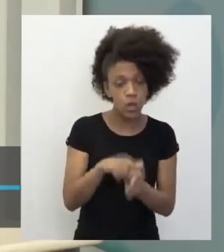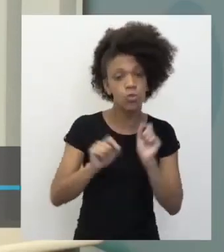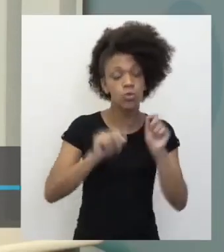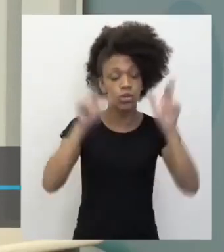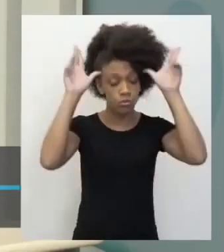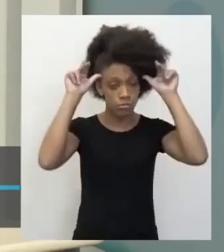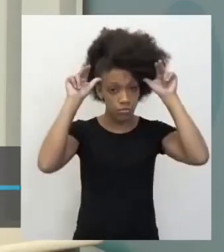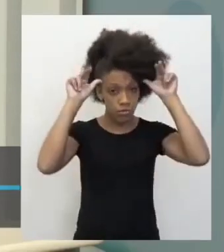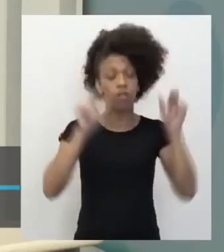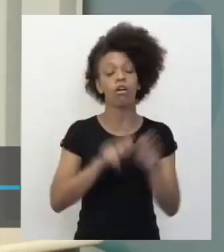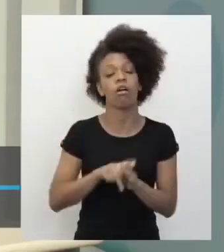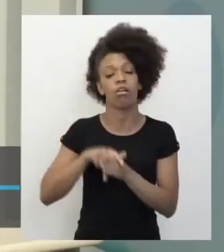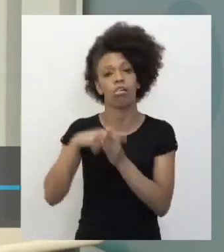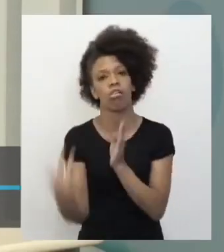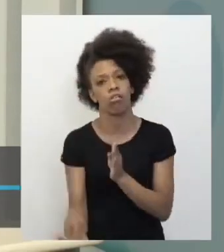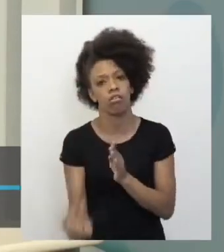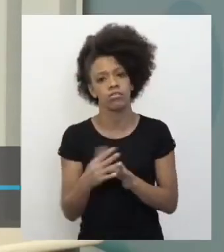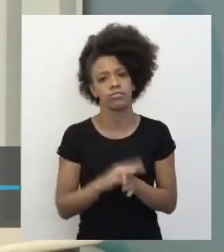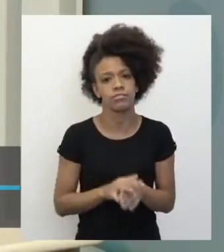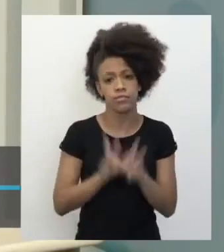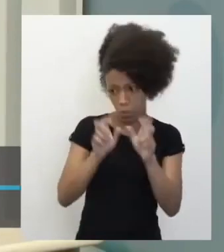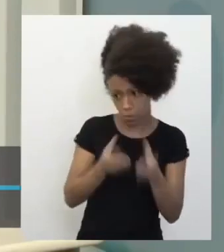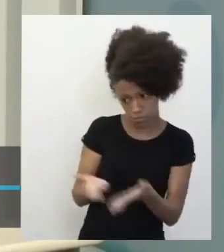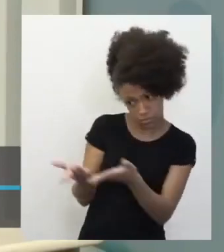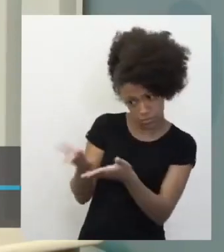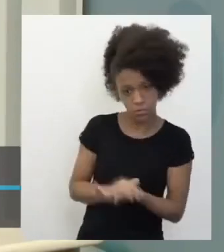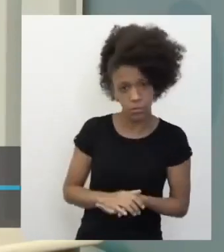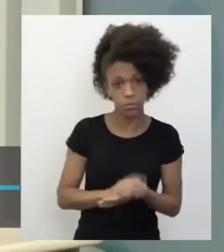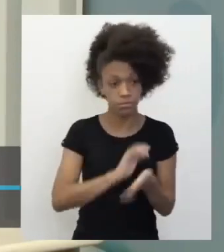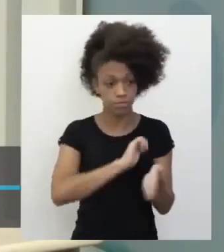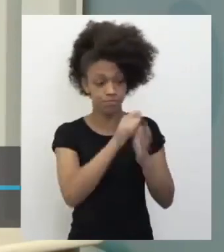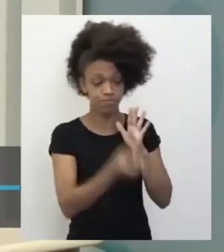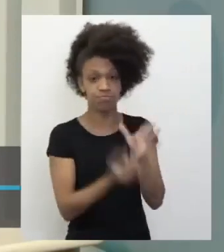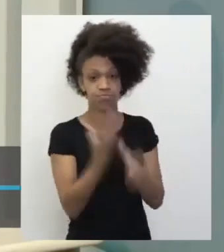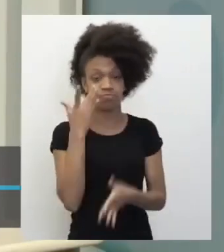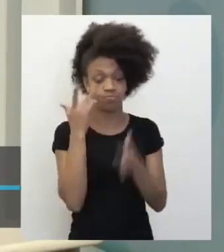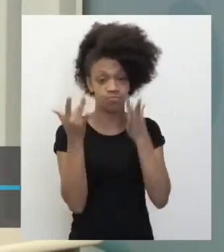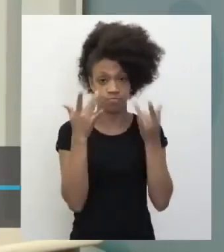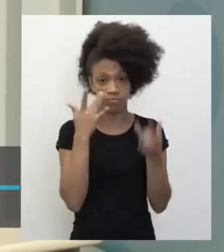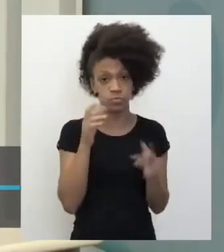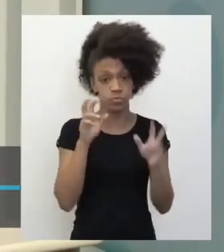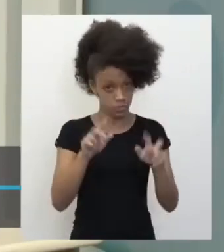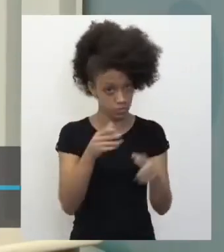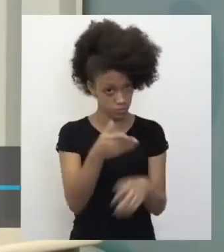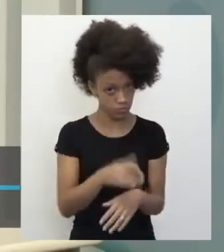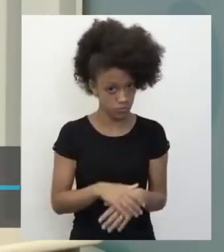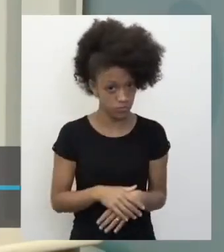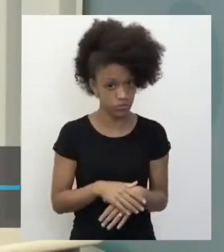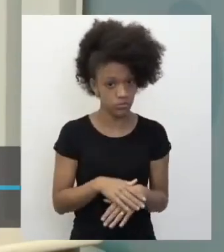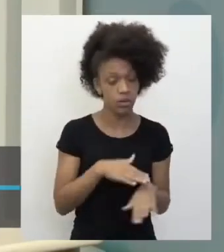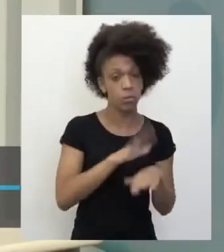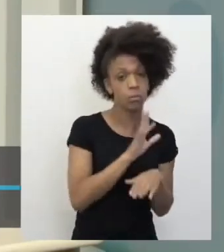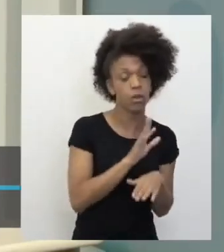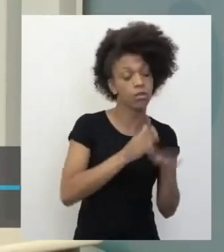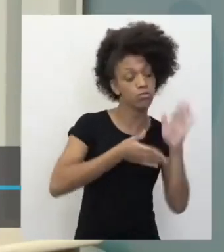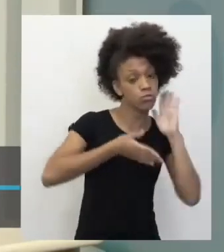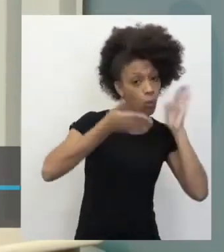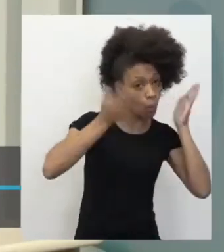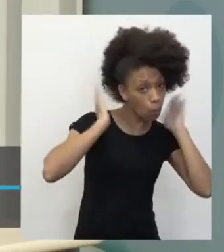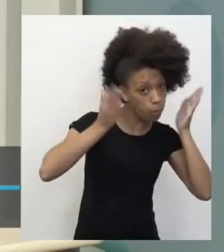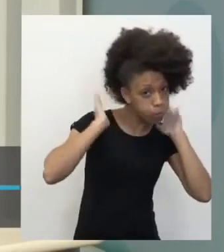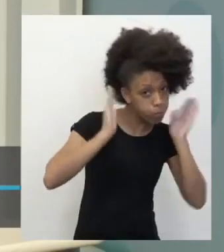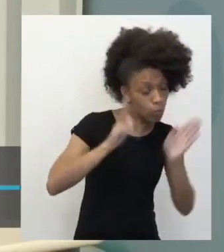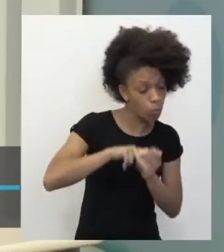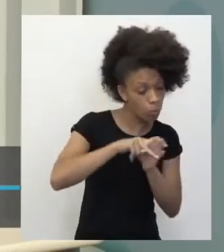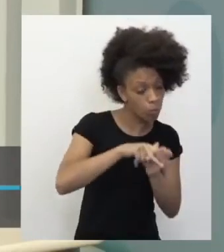foi o mote. Deram esse tema para ele escrever uma peça sobre esse assunto. Mais vale um burro que me carregue que